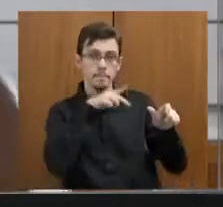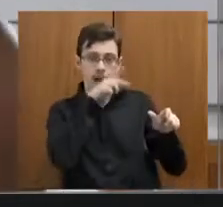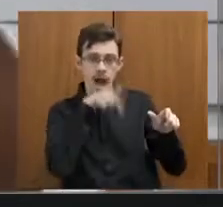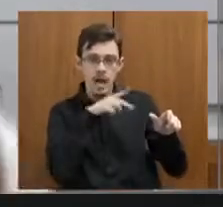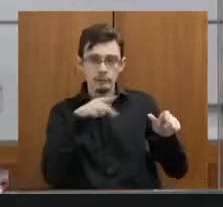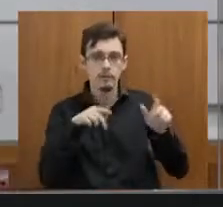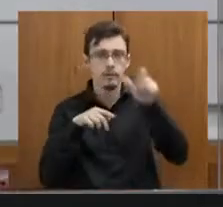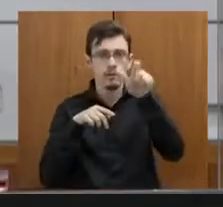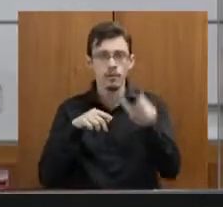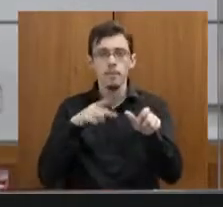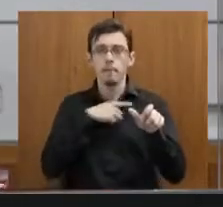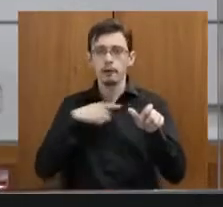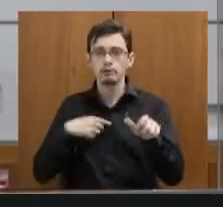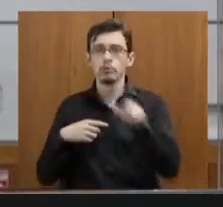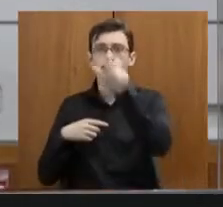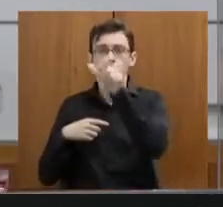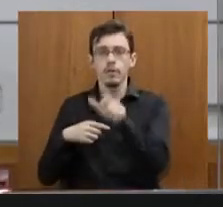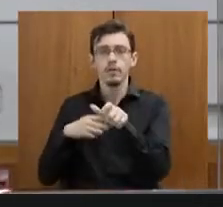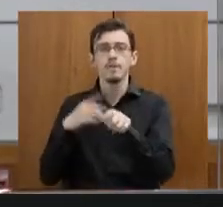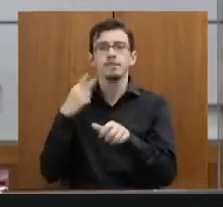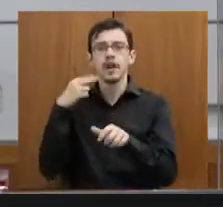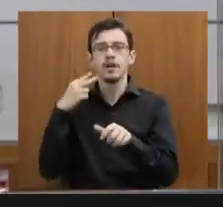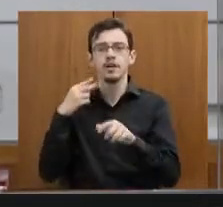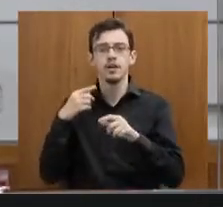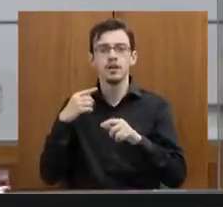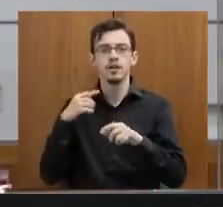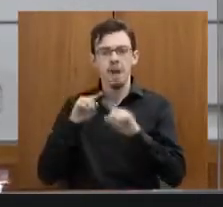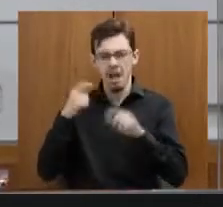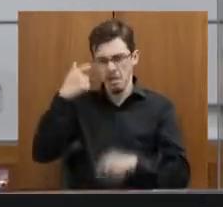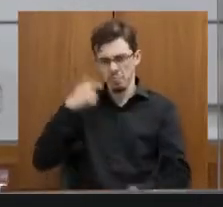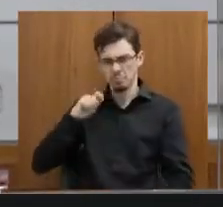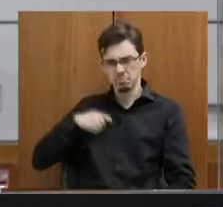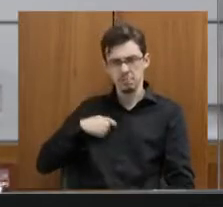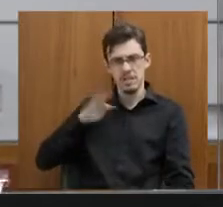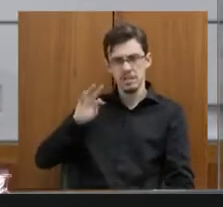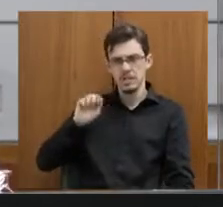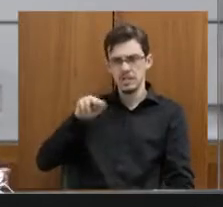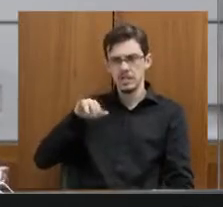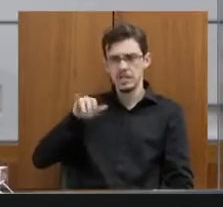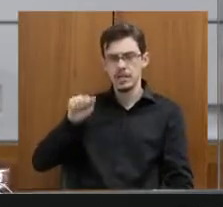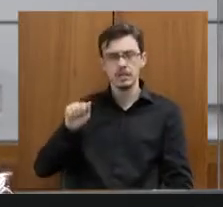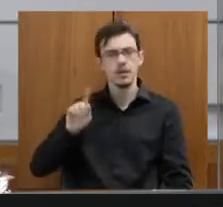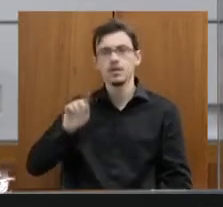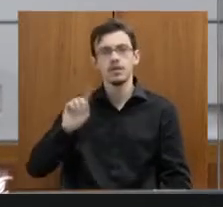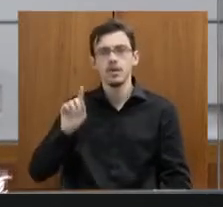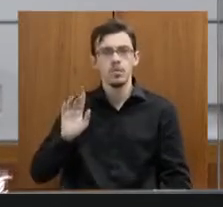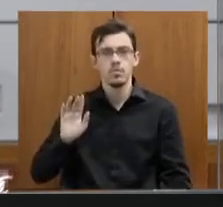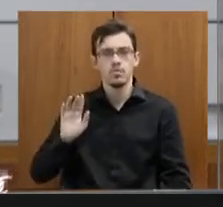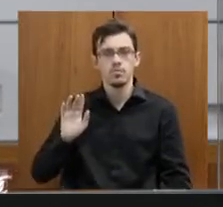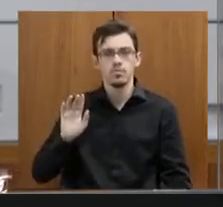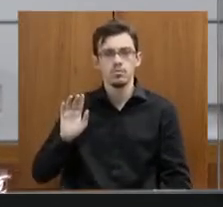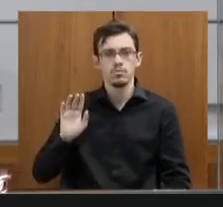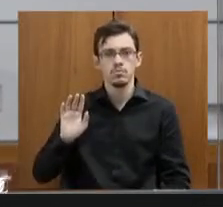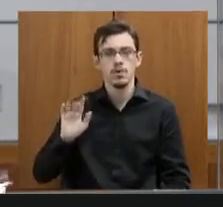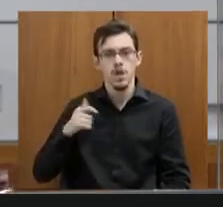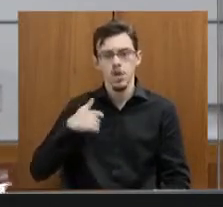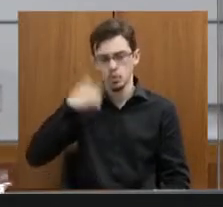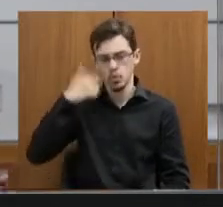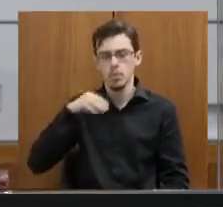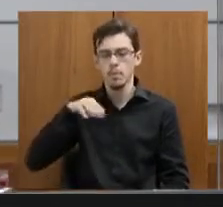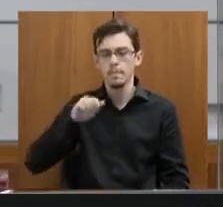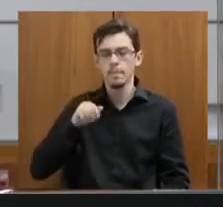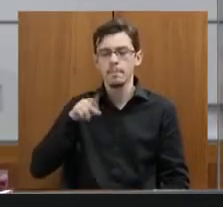toda Deputado Deputado Vereador é o vereador por que que eu sou a Tânia ou saco também a questão dele eu sou lá na minha casa tá